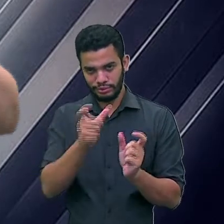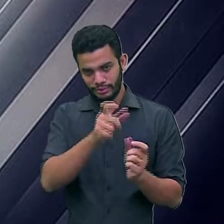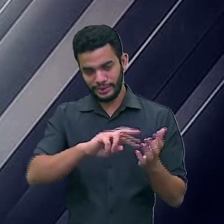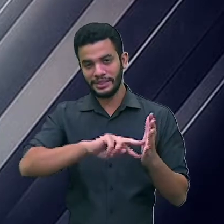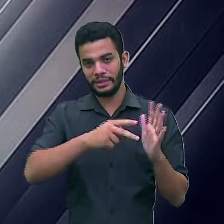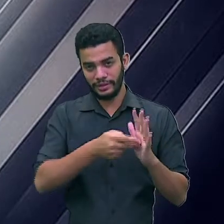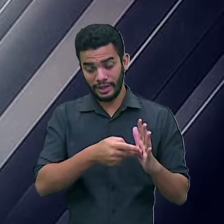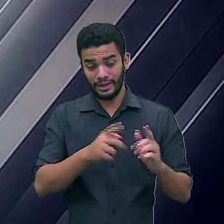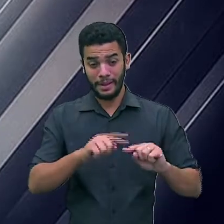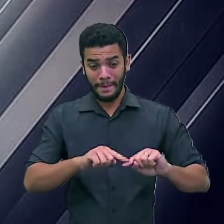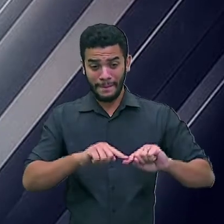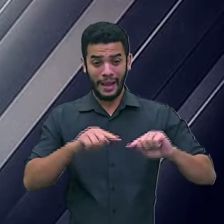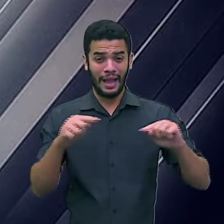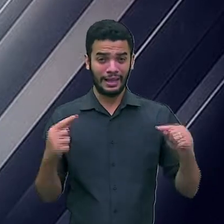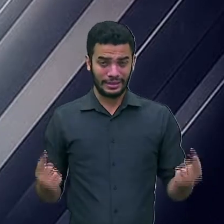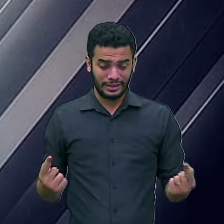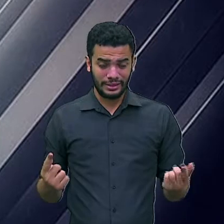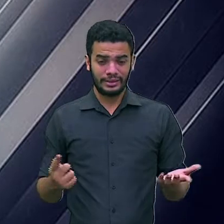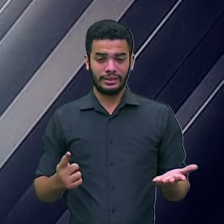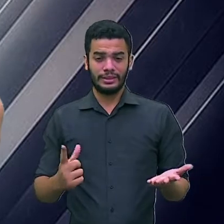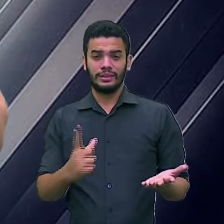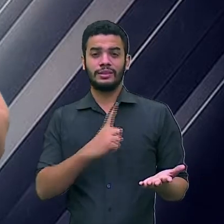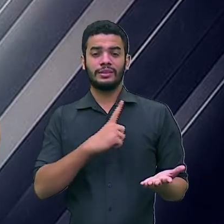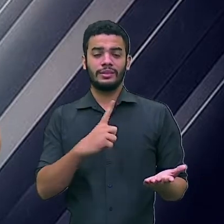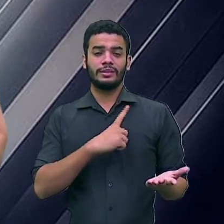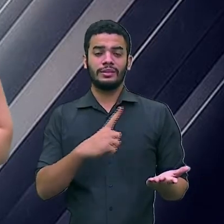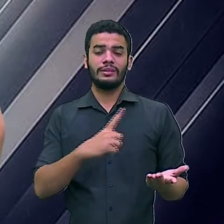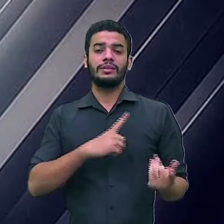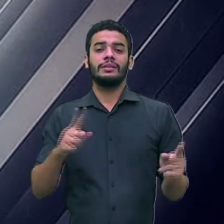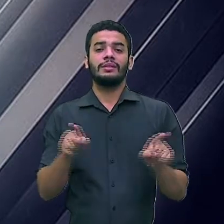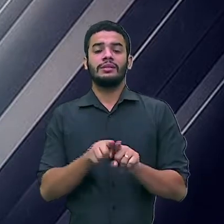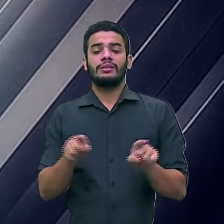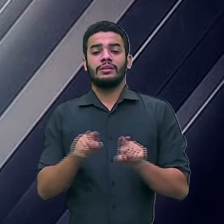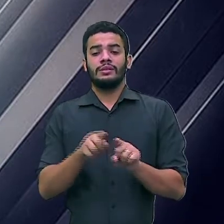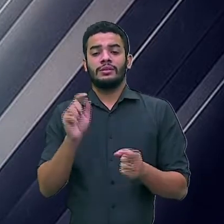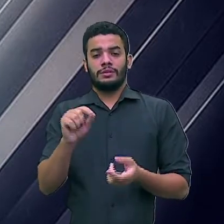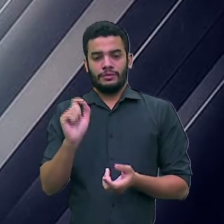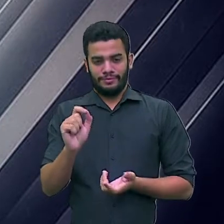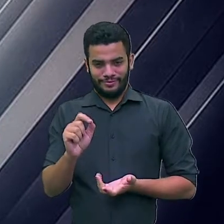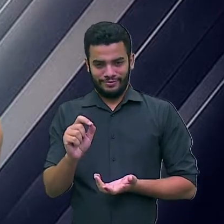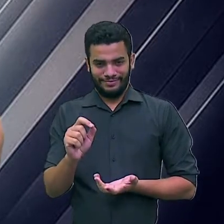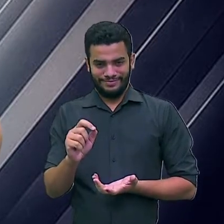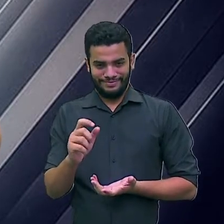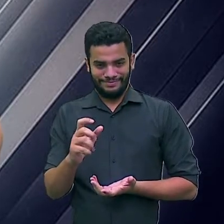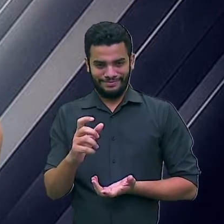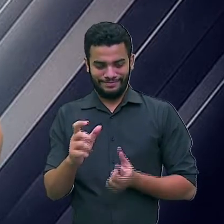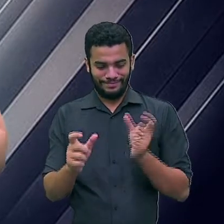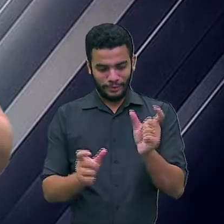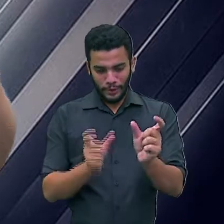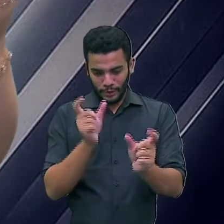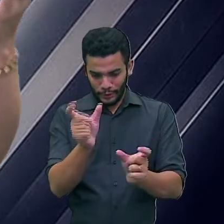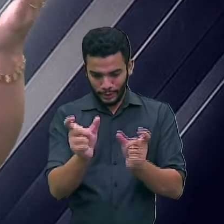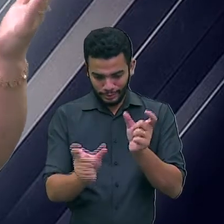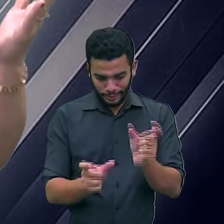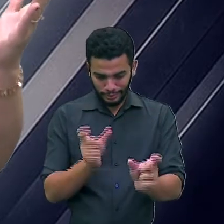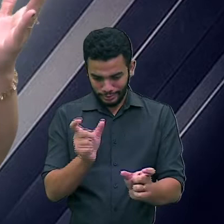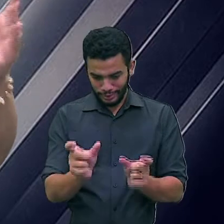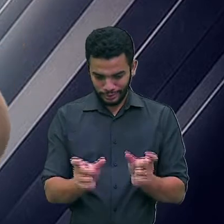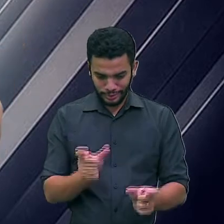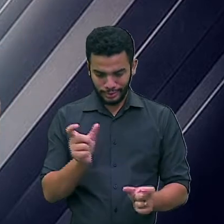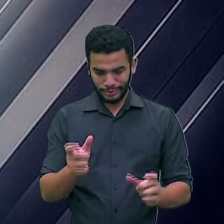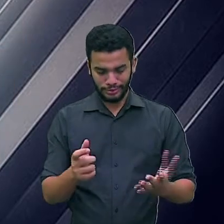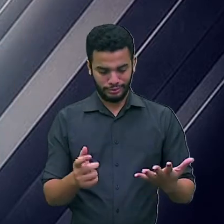entanto, precisamos ressaltar que pode ser representado por outras classes gramaticais. Isso